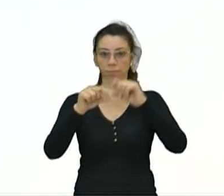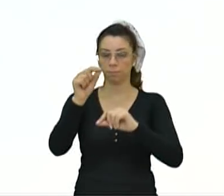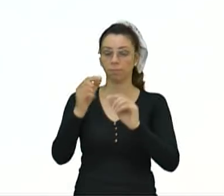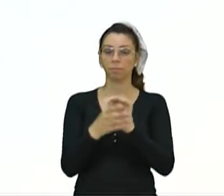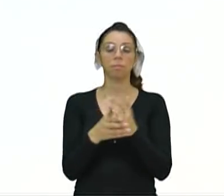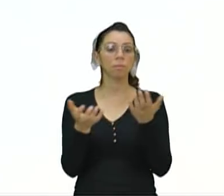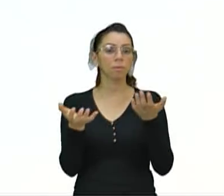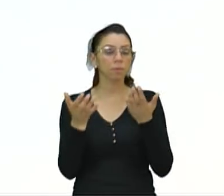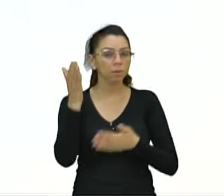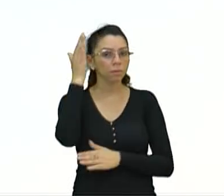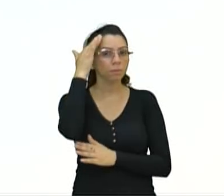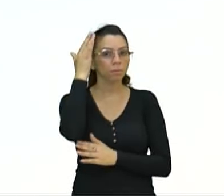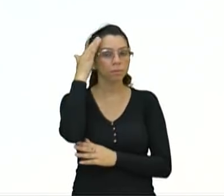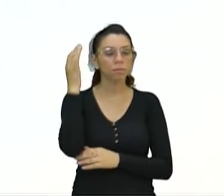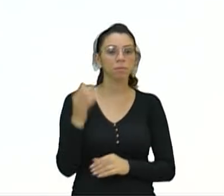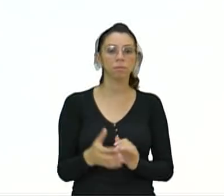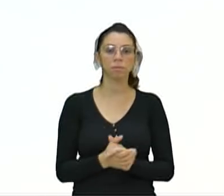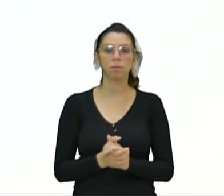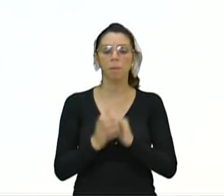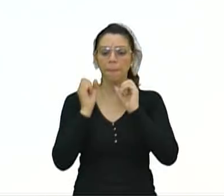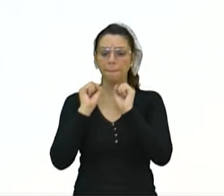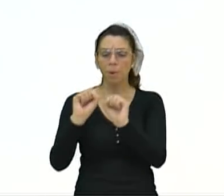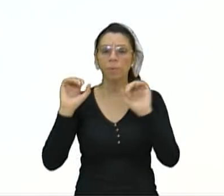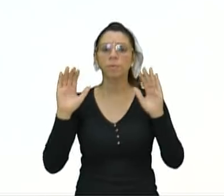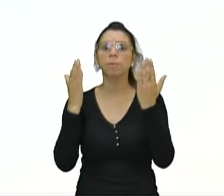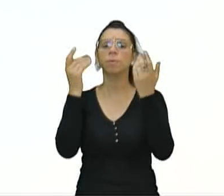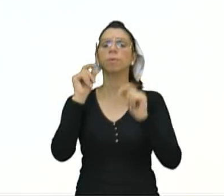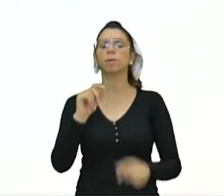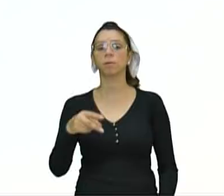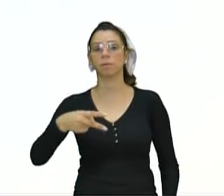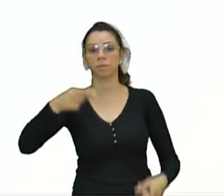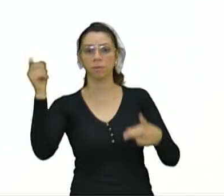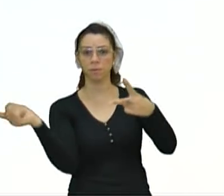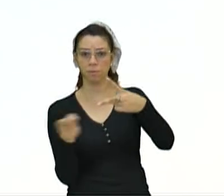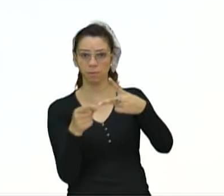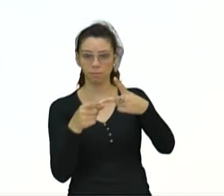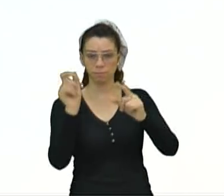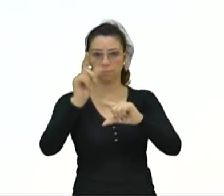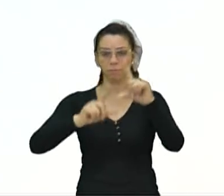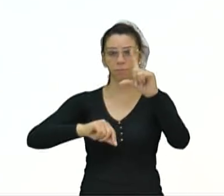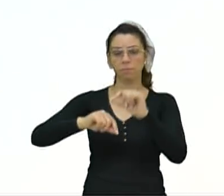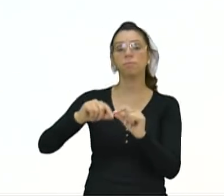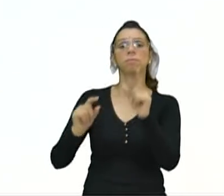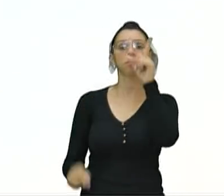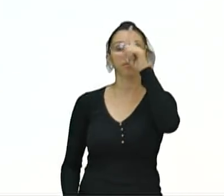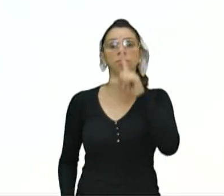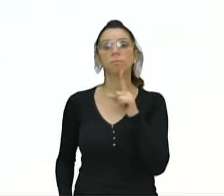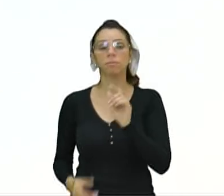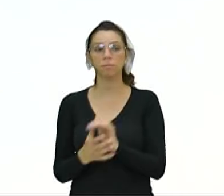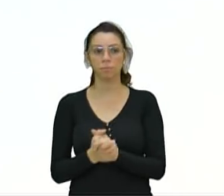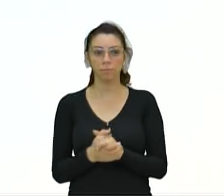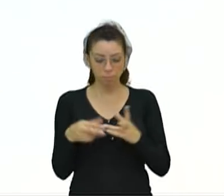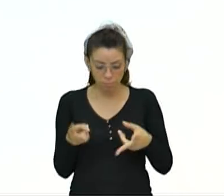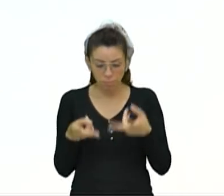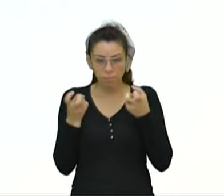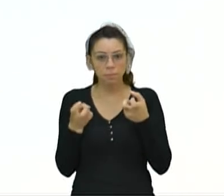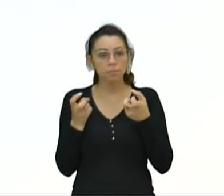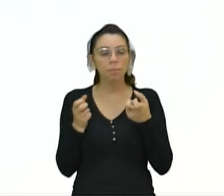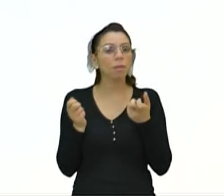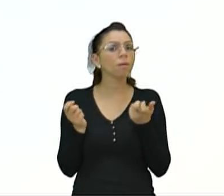eu quero saber qual que é a probabilidade da segunda estrela retirada ser amarela. Observaram que as